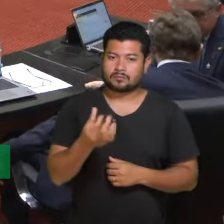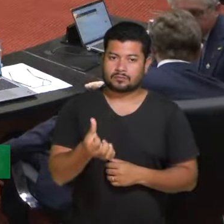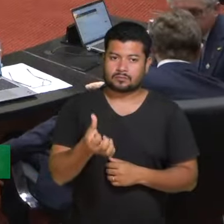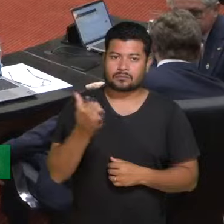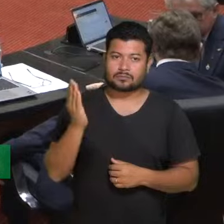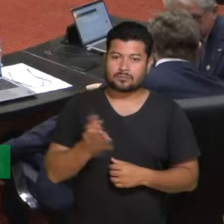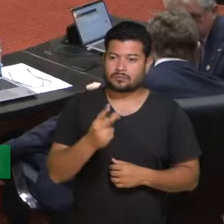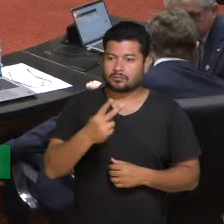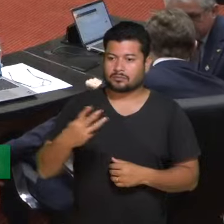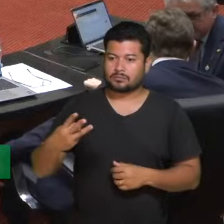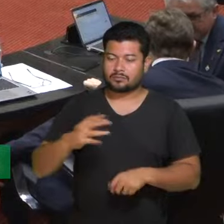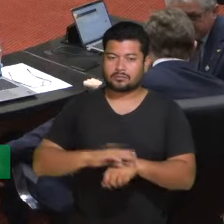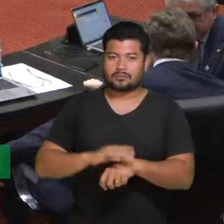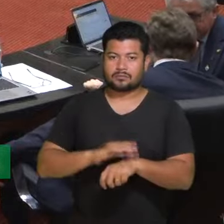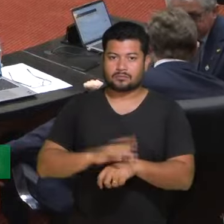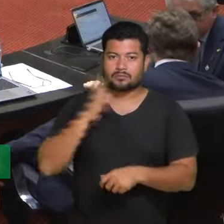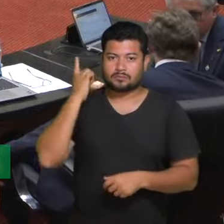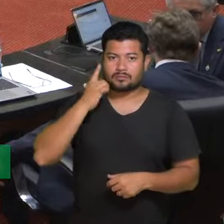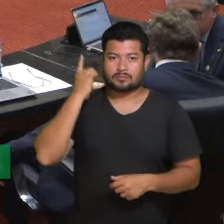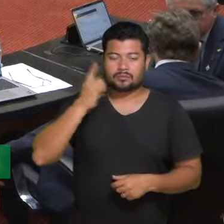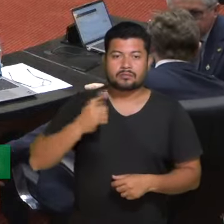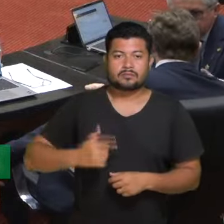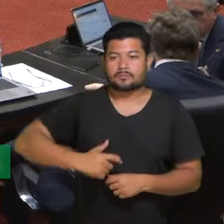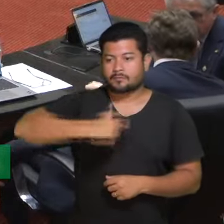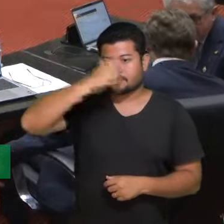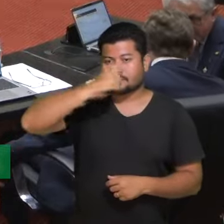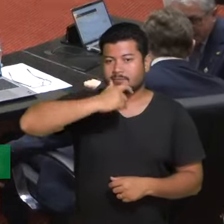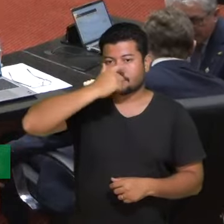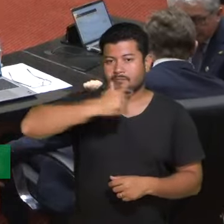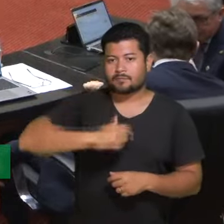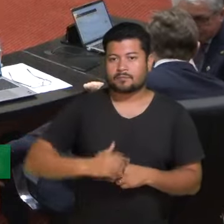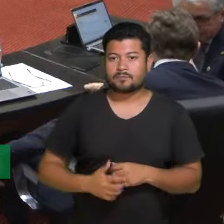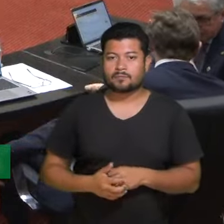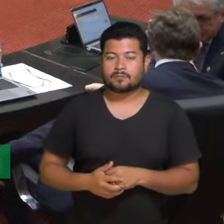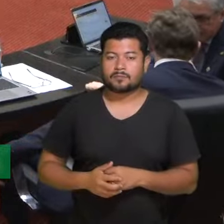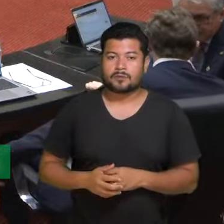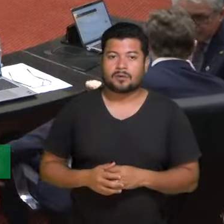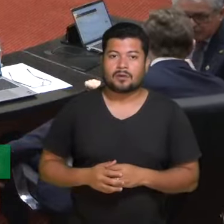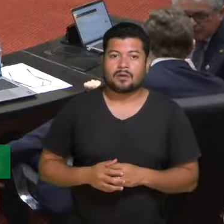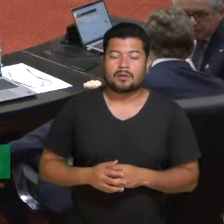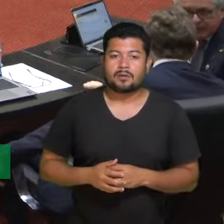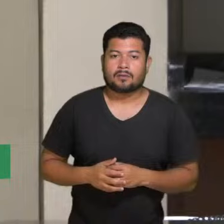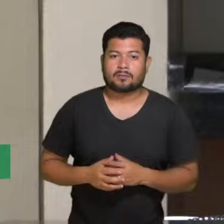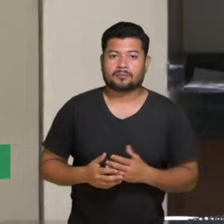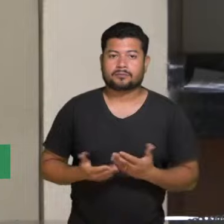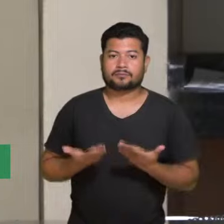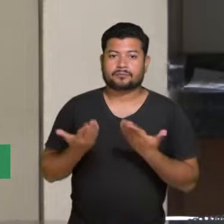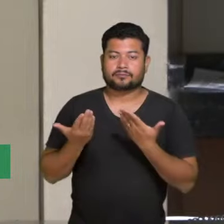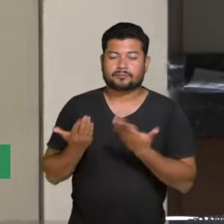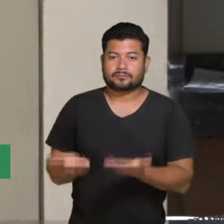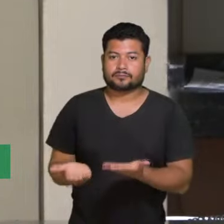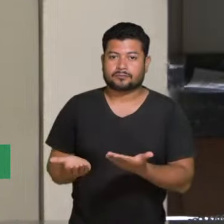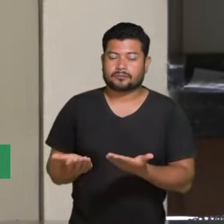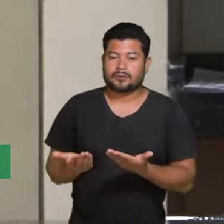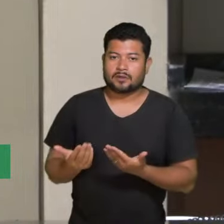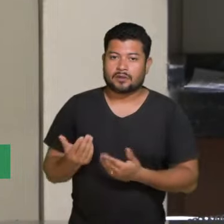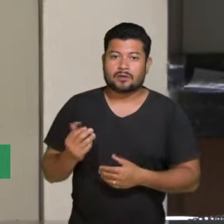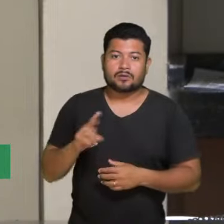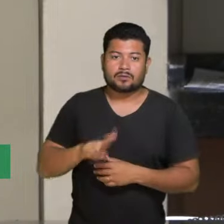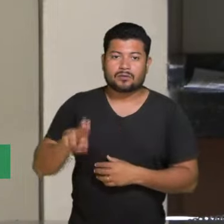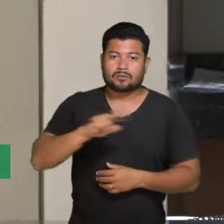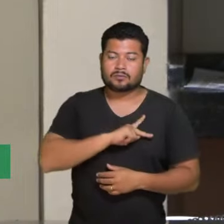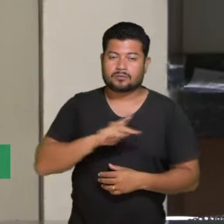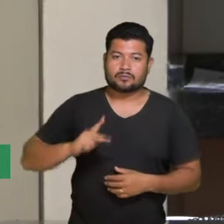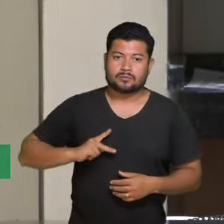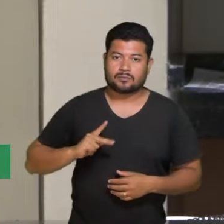446/2023, autor deputado Maurício Scudilark. Declara de utilidade pública a Associação dos Policiais Penais e Agentes de Segurança Socioeducativas